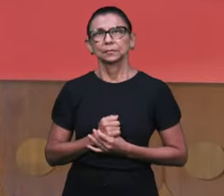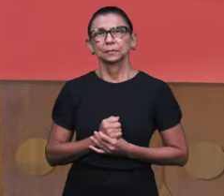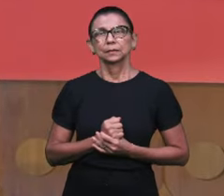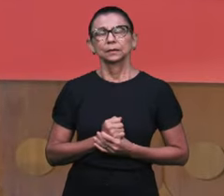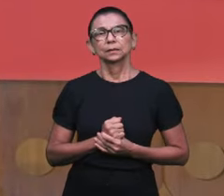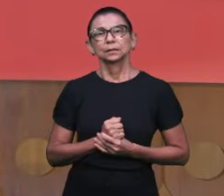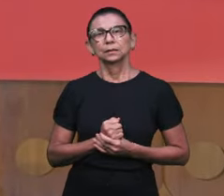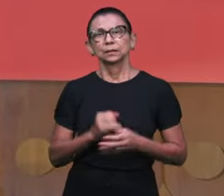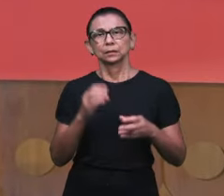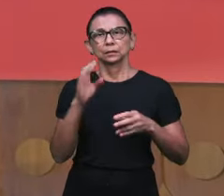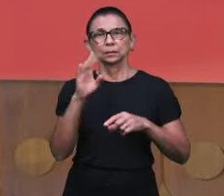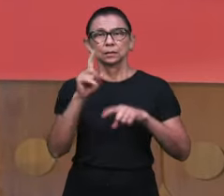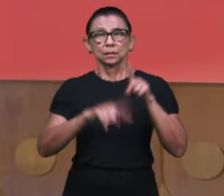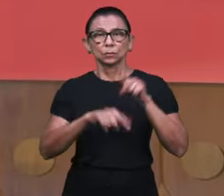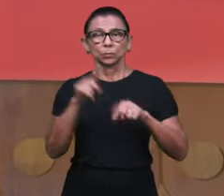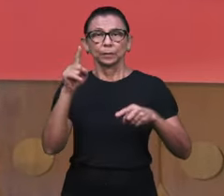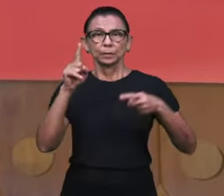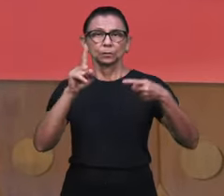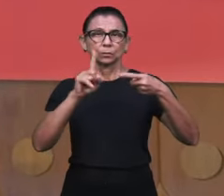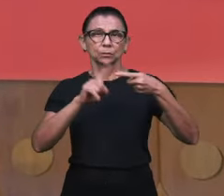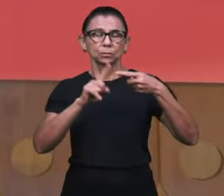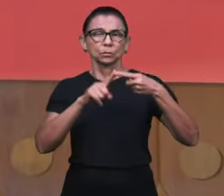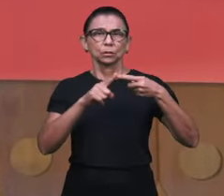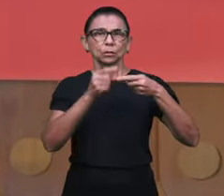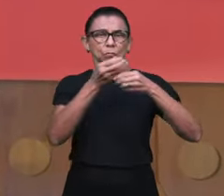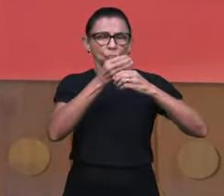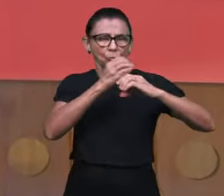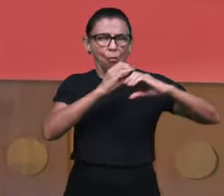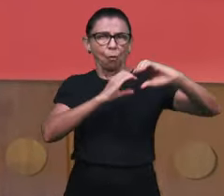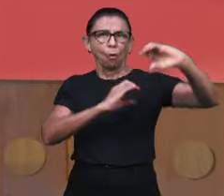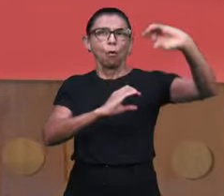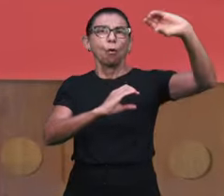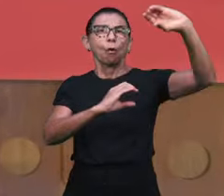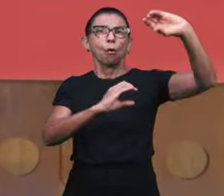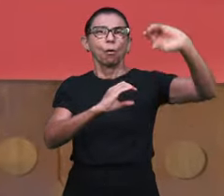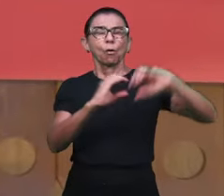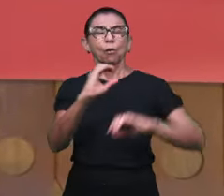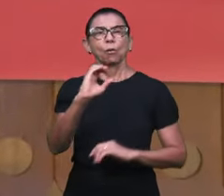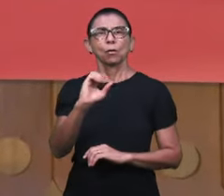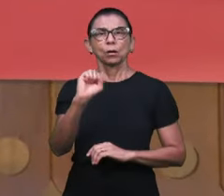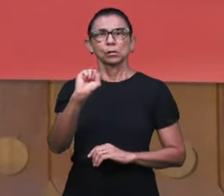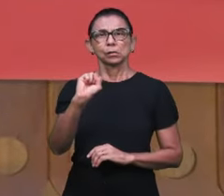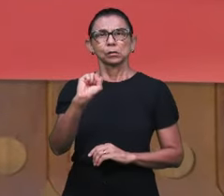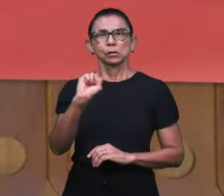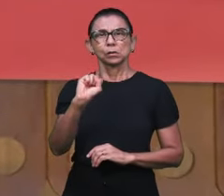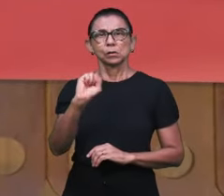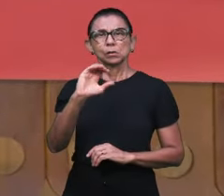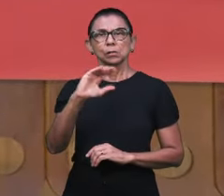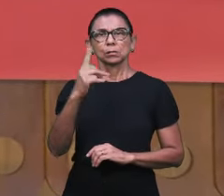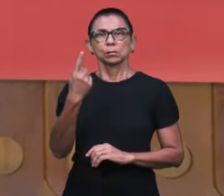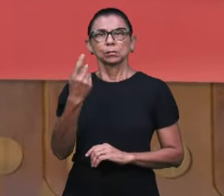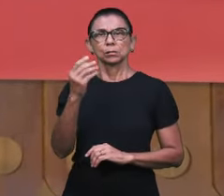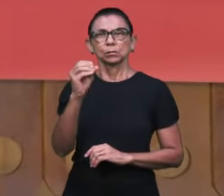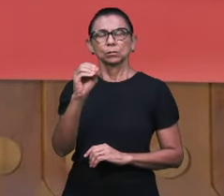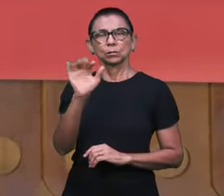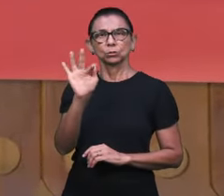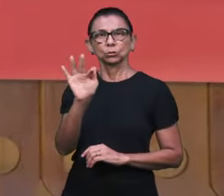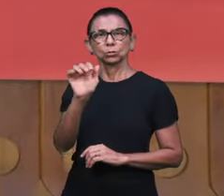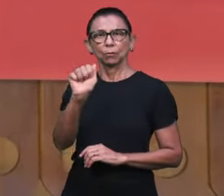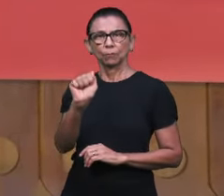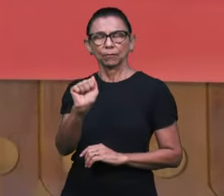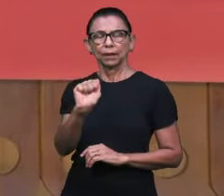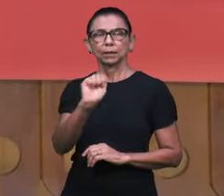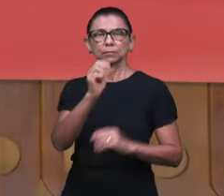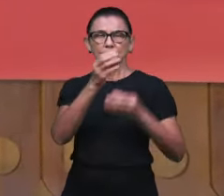shofar, aquele instrumento do Velho Testamento, todo mundo ficou sabendo. Diferente, né, daquilo que é o